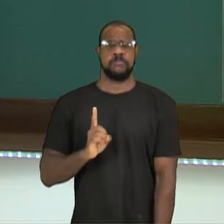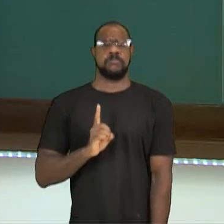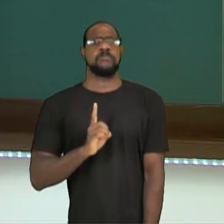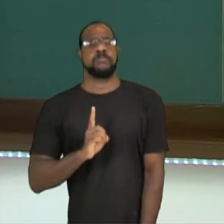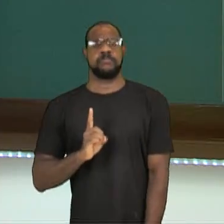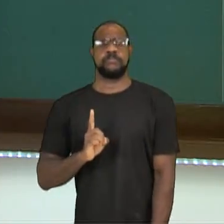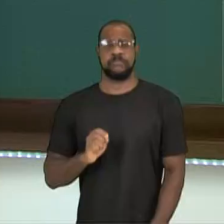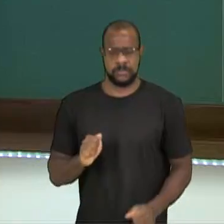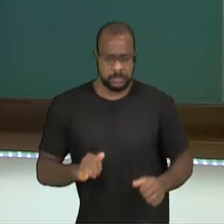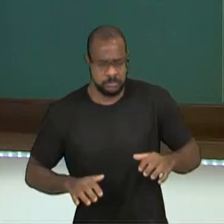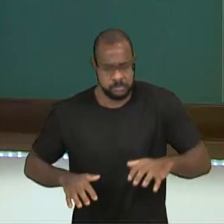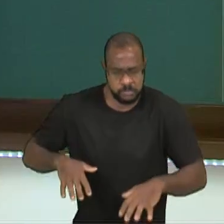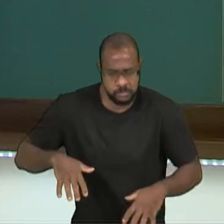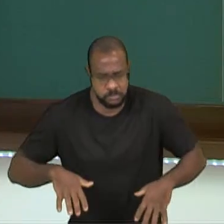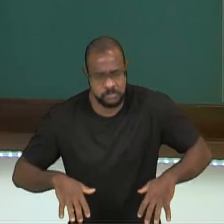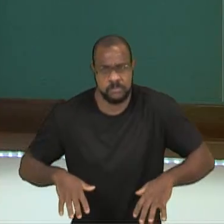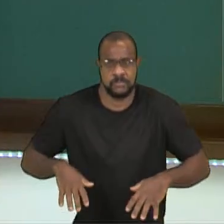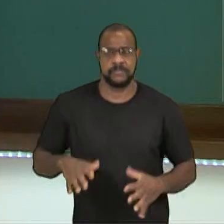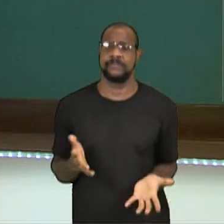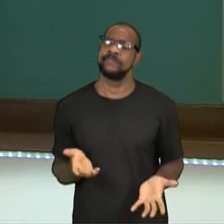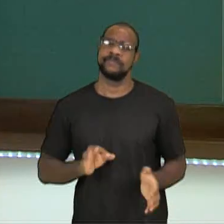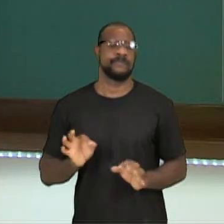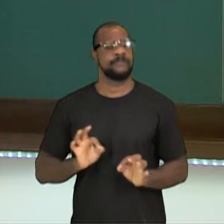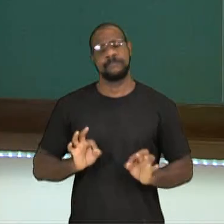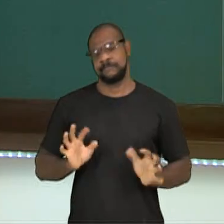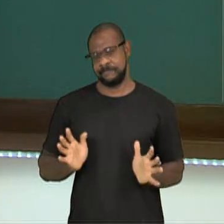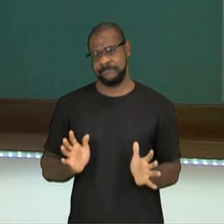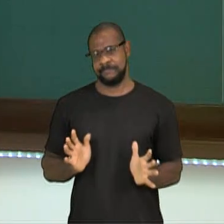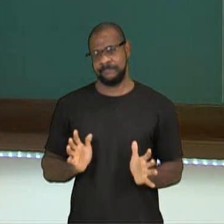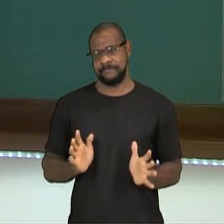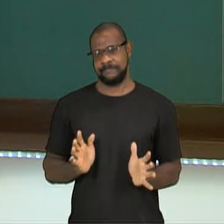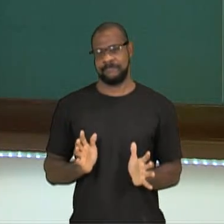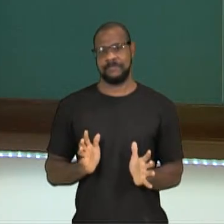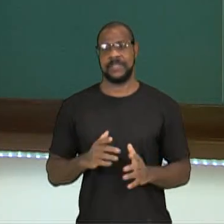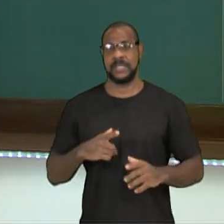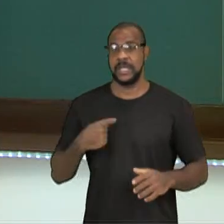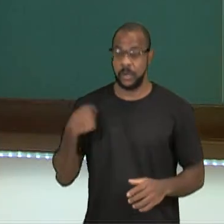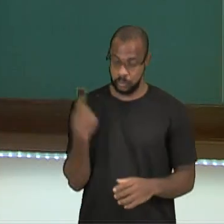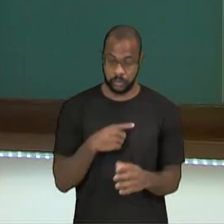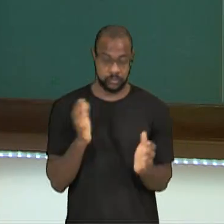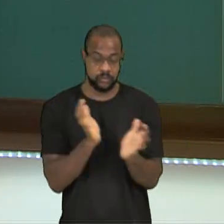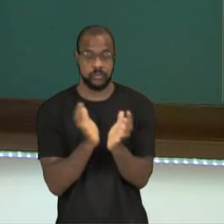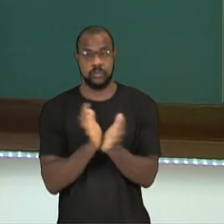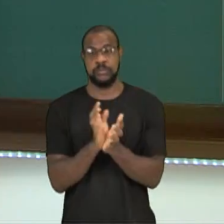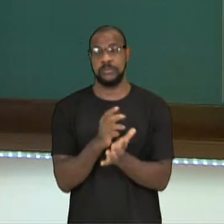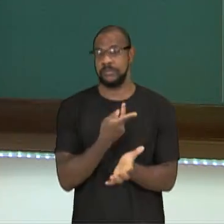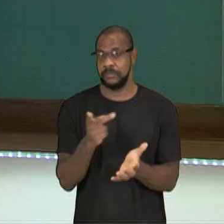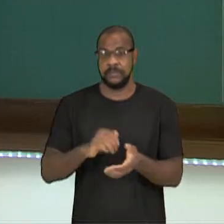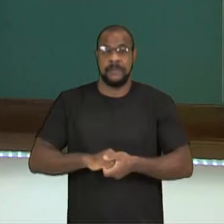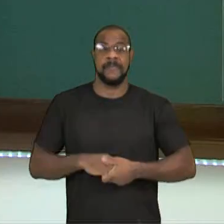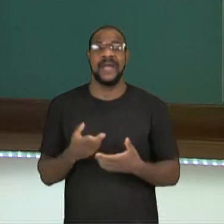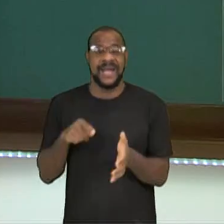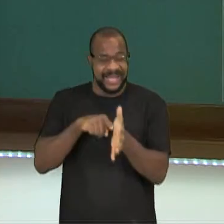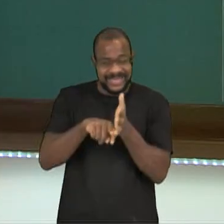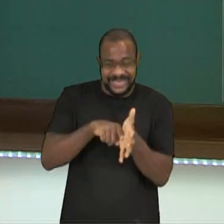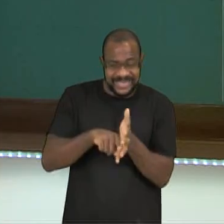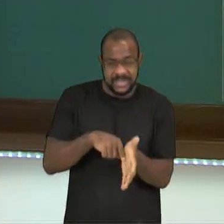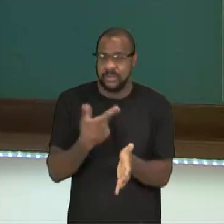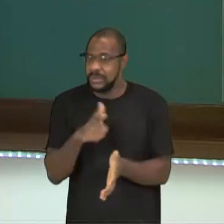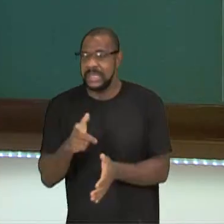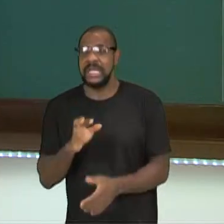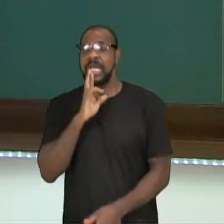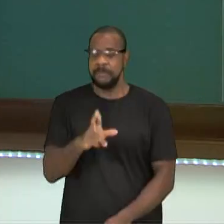Homo neandertal e a nossa espécie. Né? O Homo sapiens sapiens moderno. Mas a ciência não tem todas